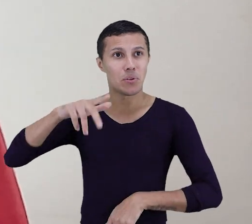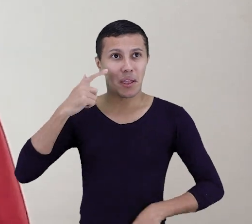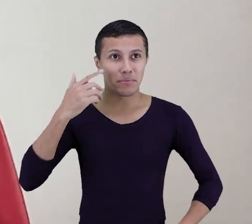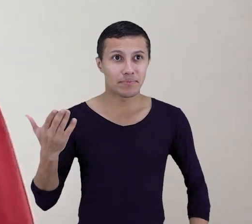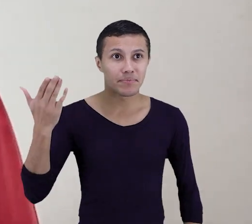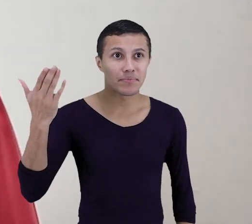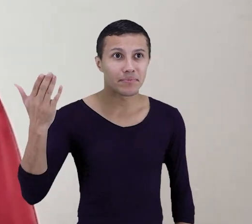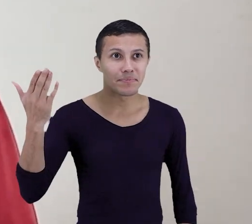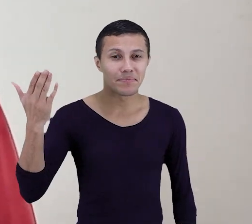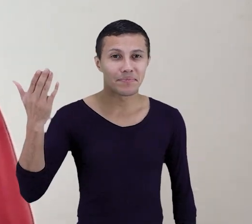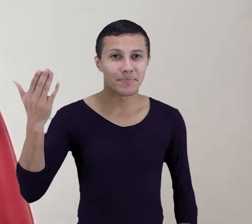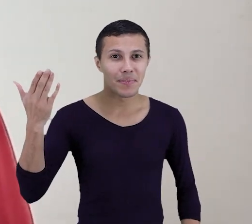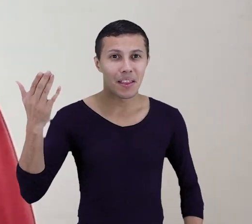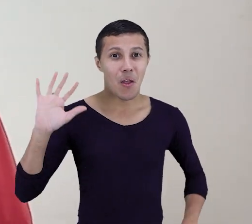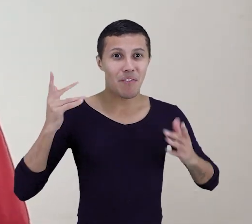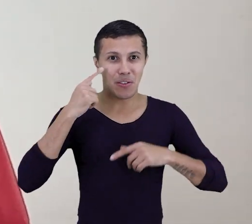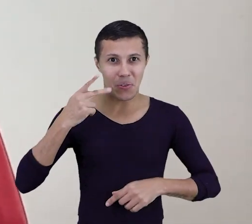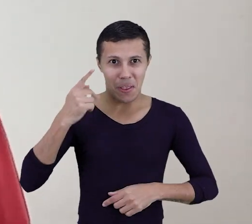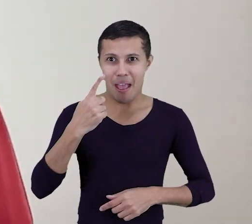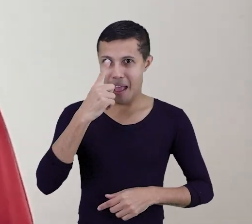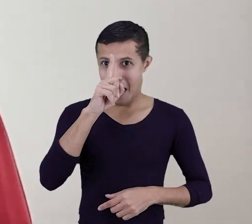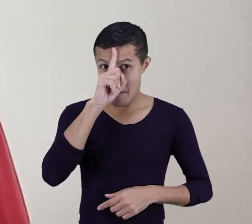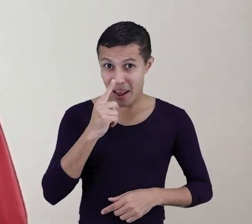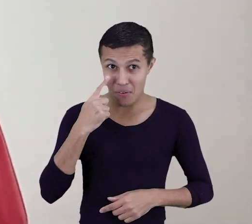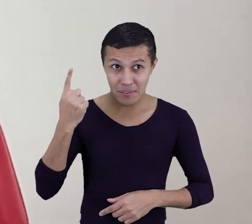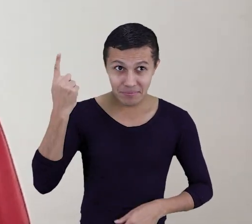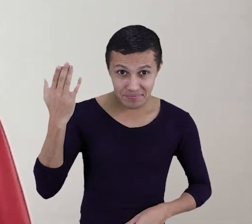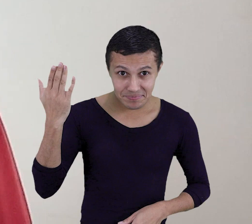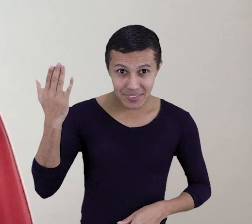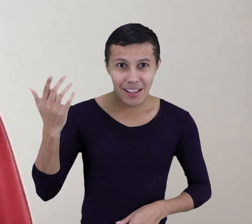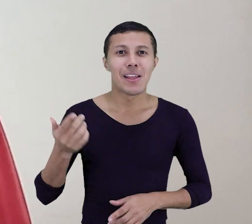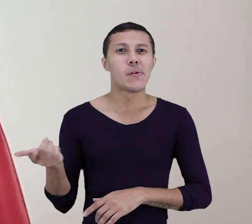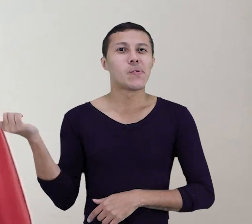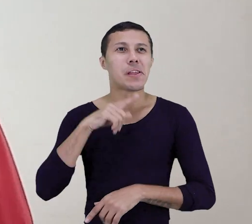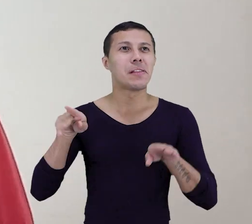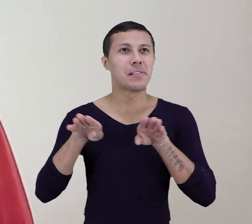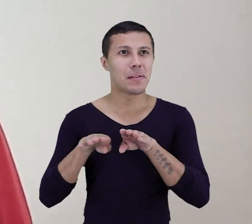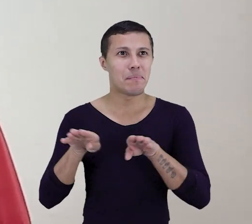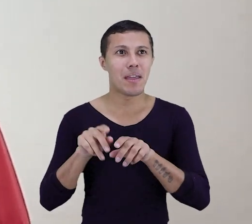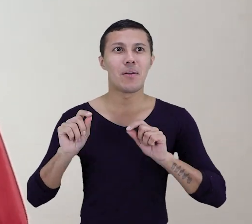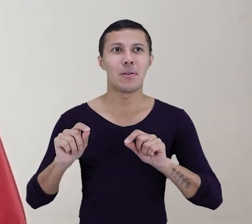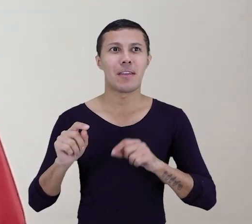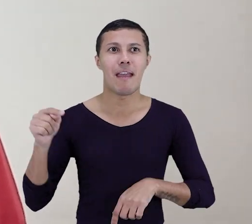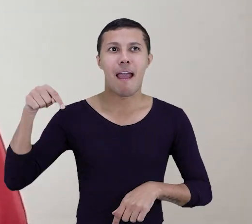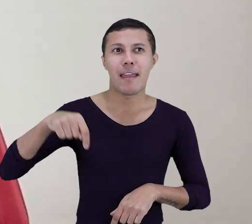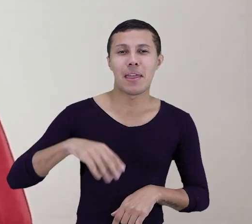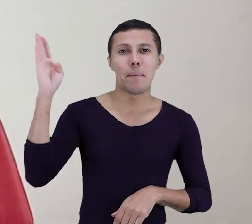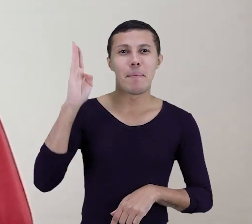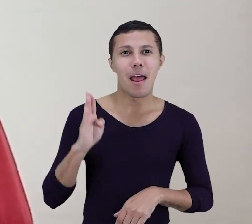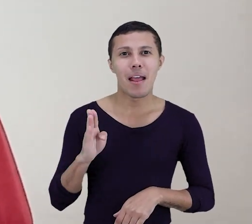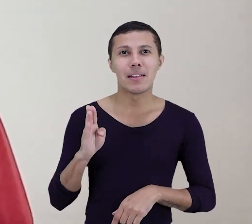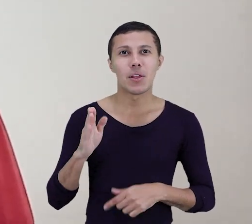Então, muitas portas foram abertas com esse programa. Além do Inova Amazônia, nós participamos do Inovativa Brasil, em que nós conseguimos